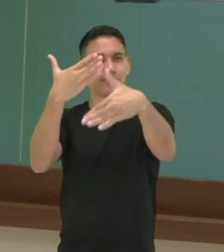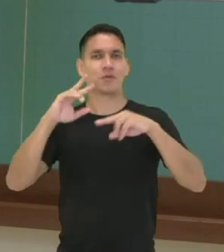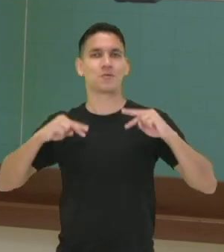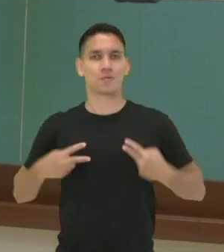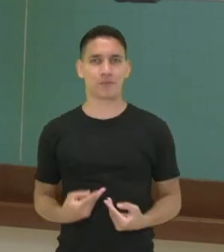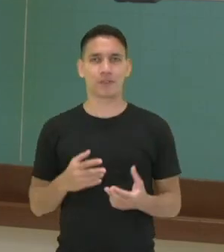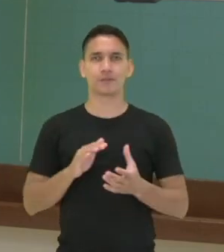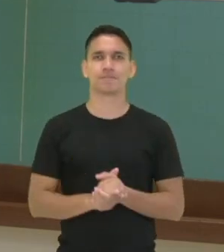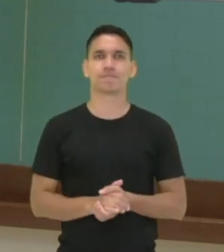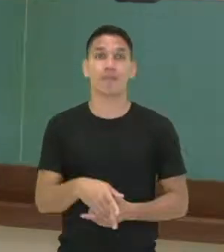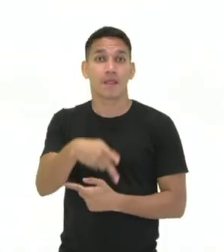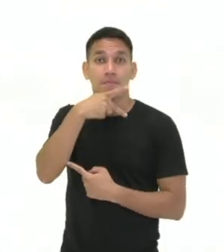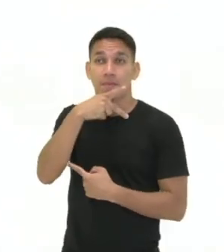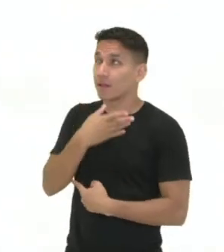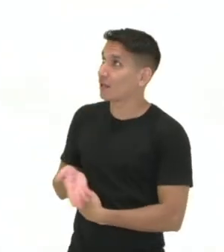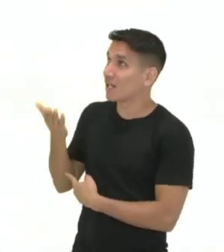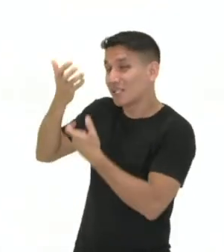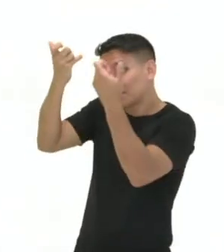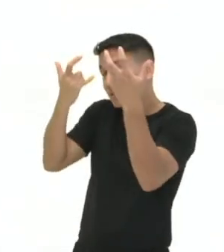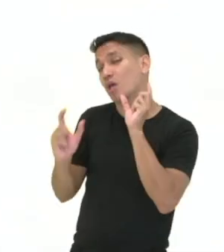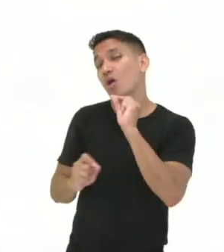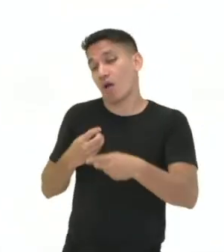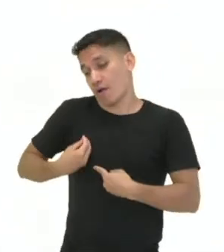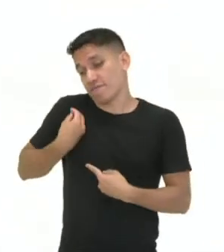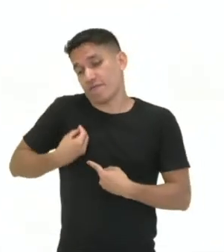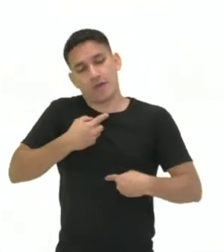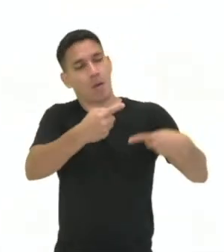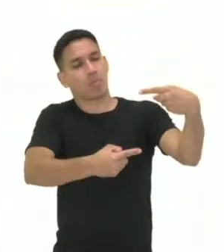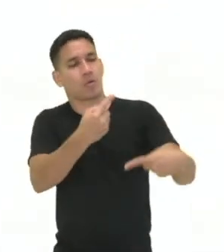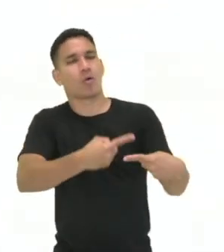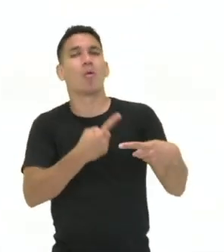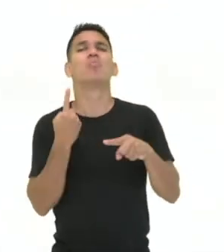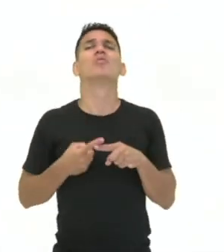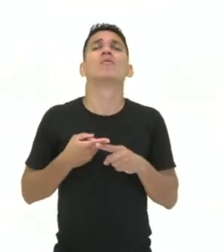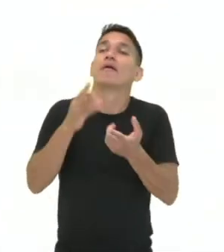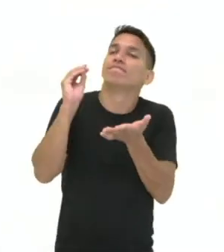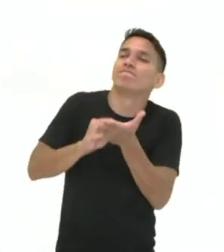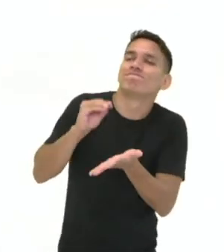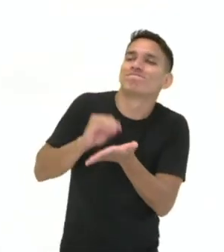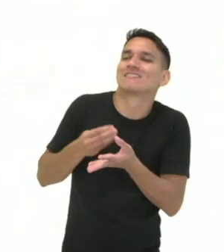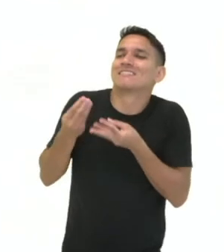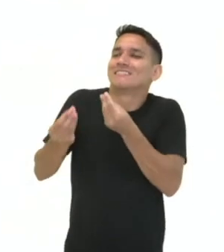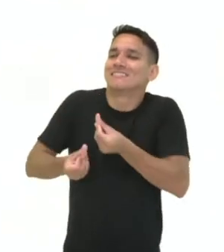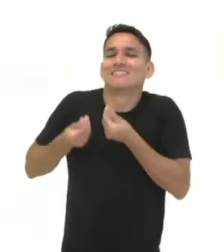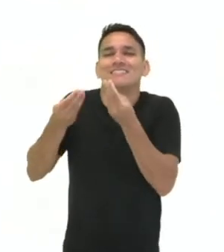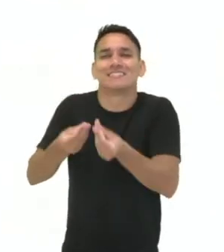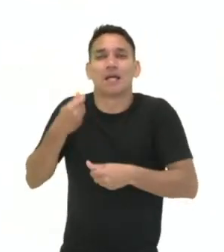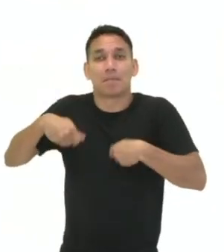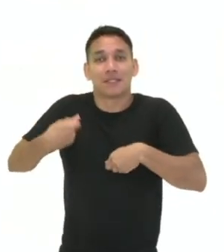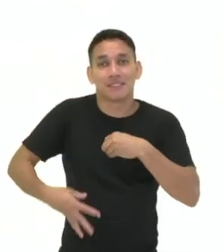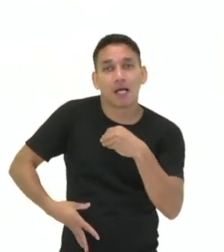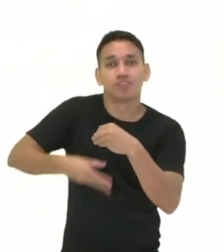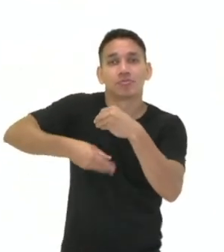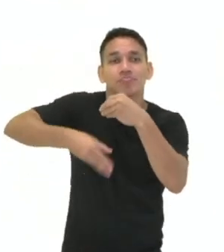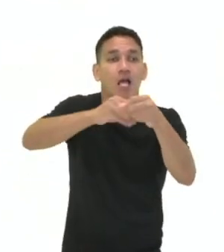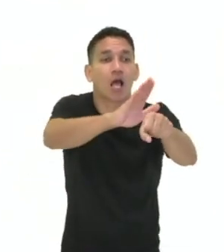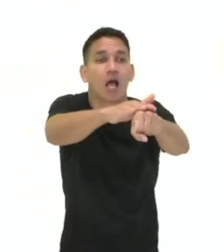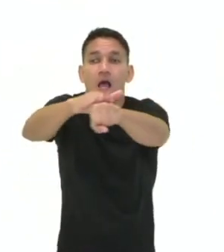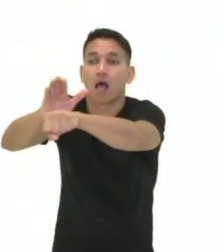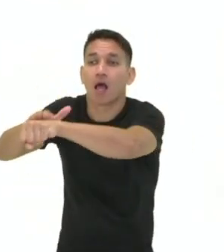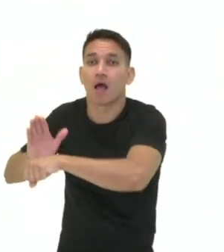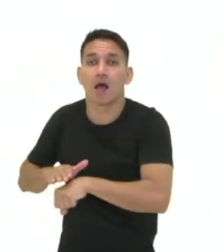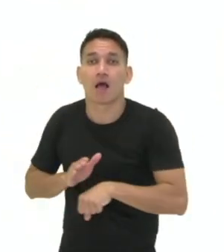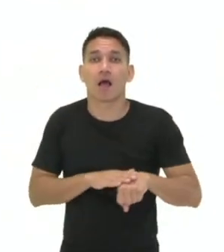Para Platão, a vida política surgiu da insuficiência dos homens para satisfazer individualmente as